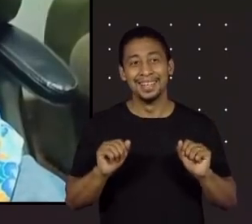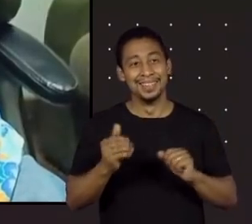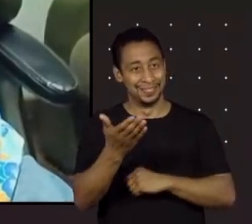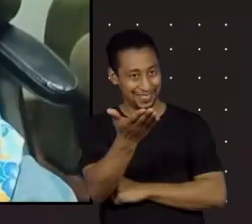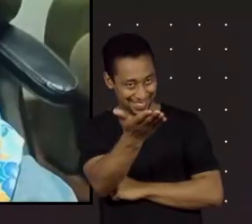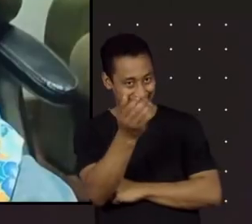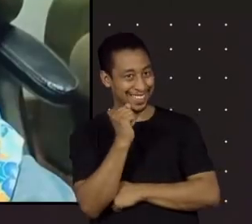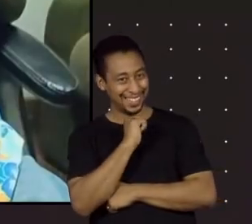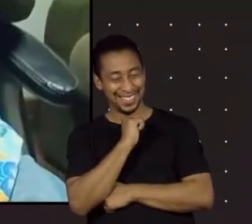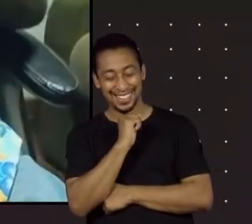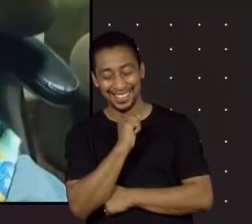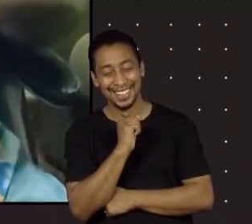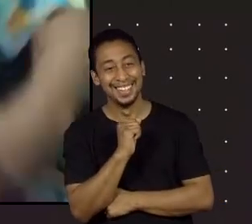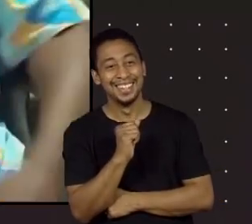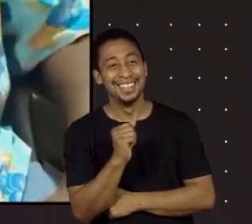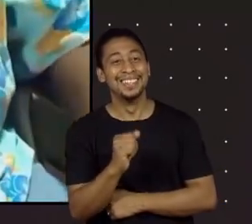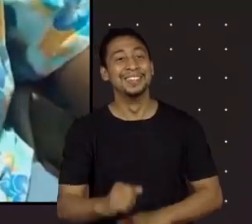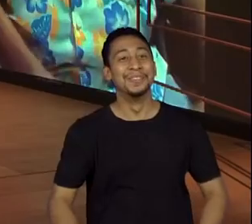Comfort,